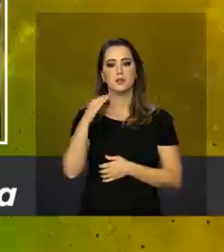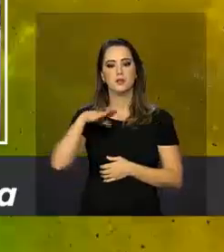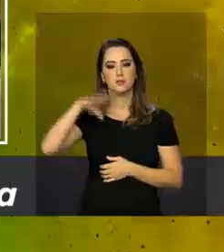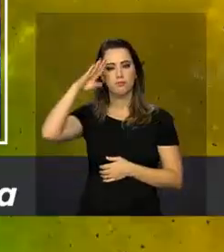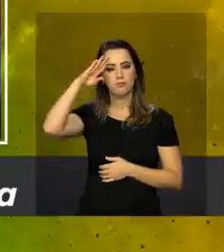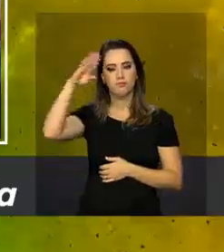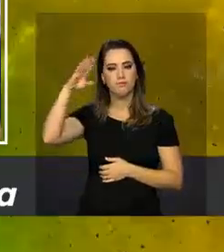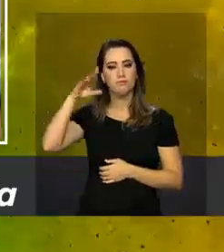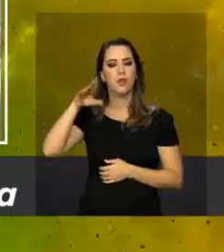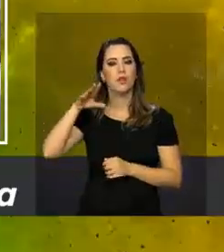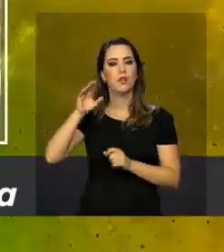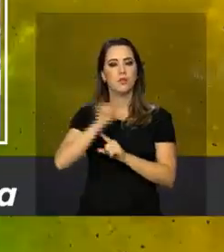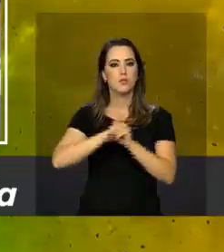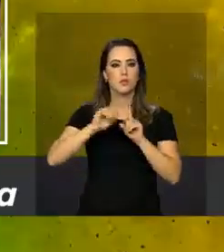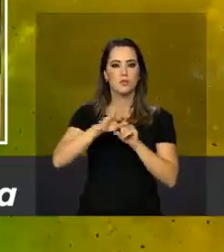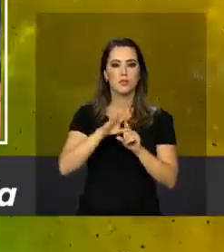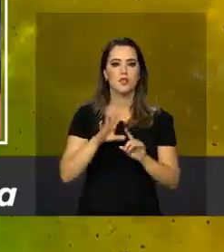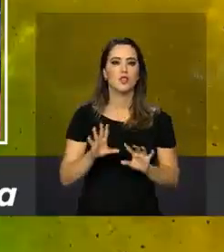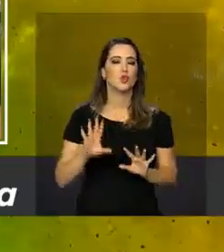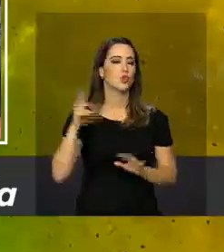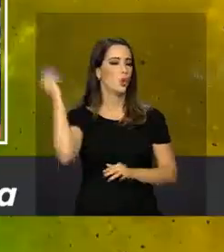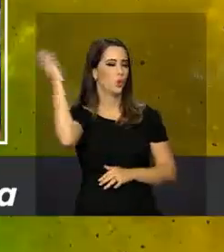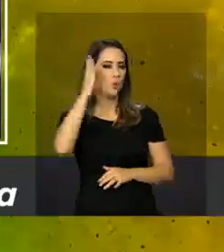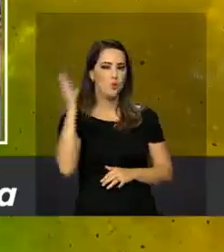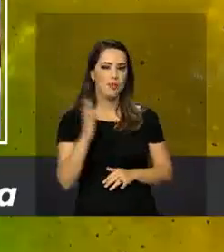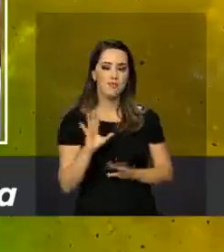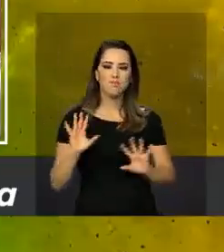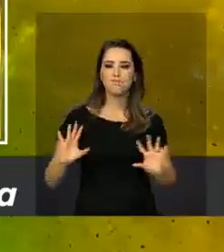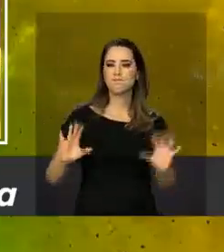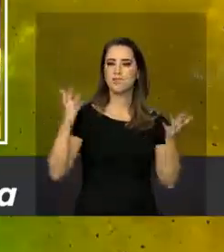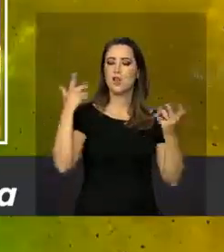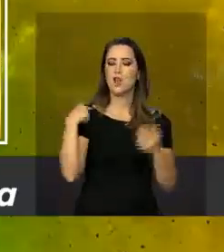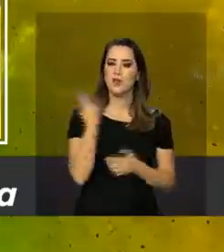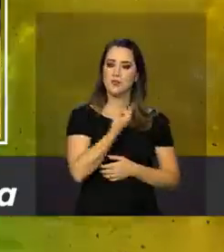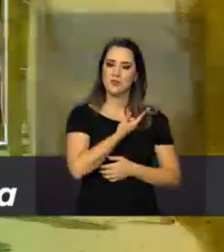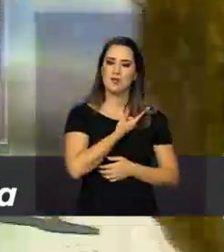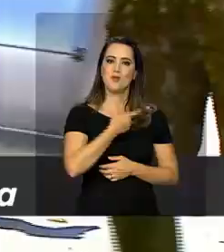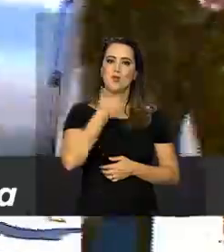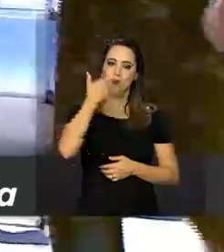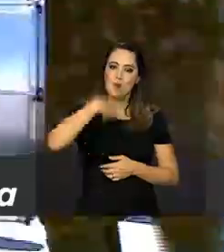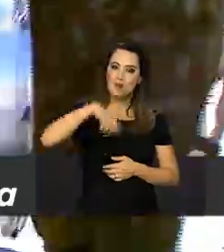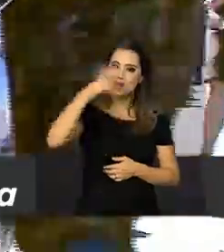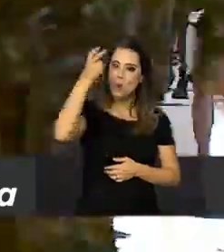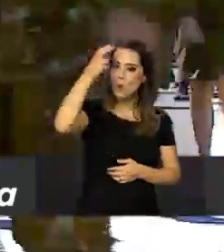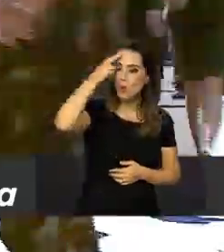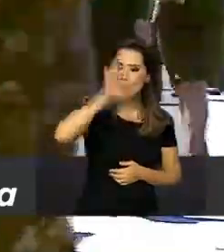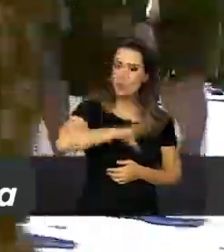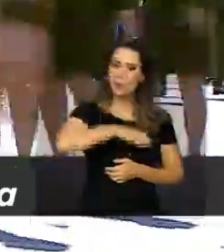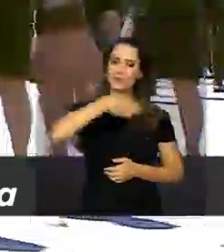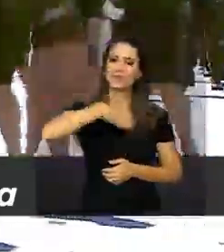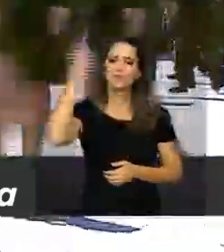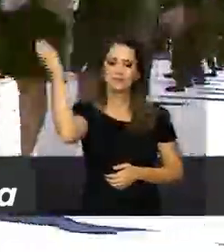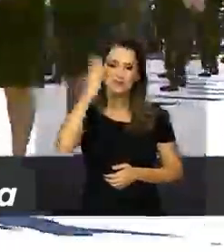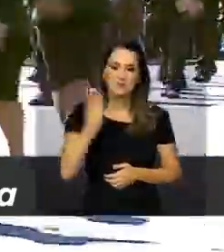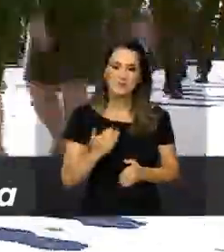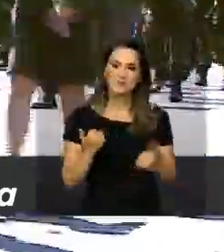cívica e popular. O Brasil todo comemorando, né? É esse mesmo resgate aí da nossa identidade, com esse orgulho nacional. Na tomada à esquerda ali, nós